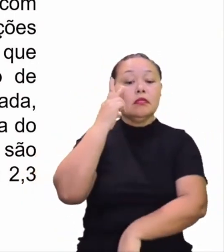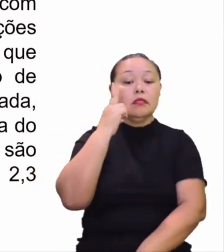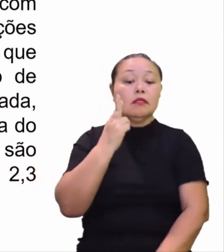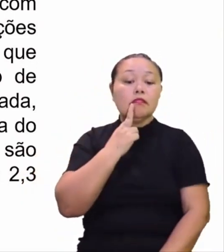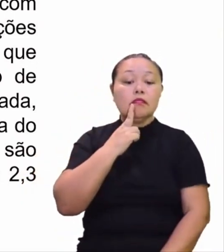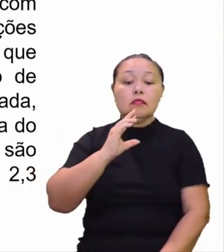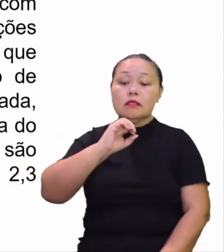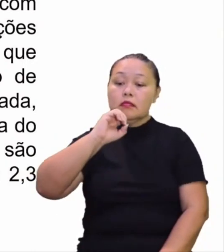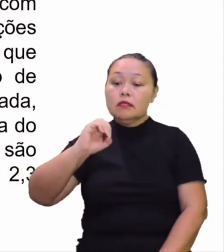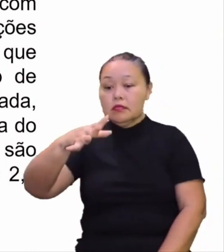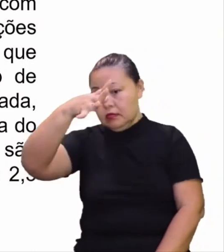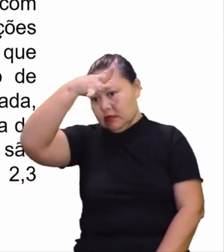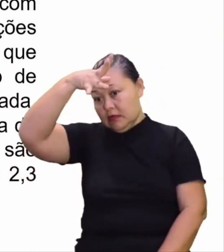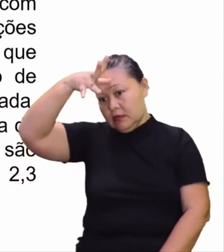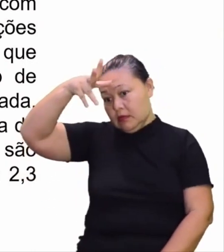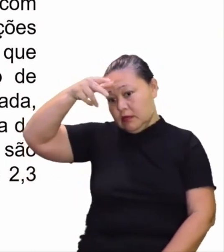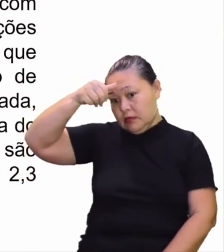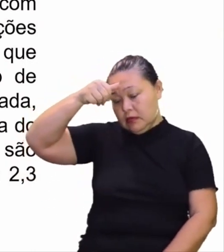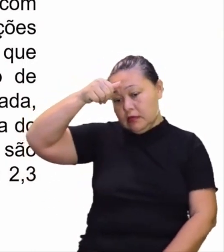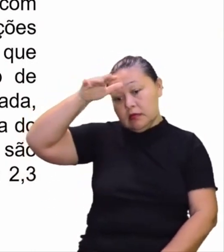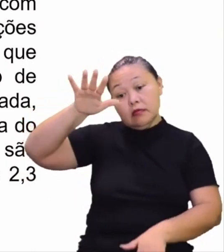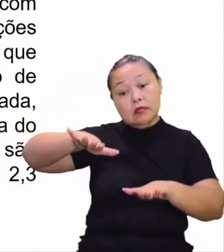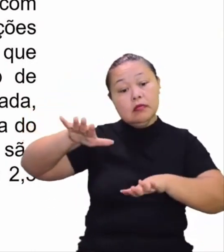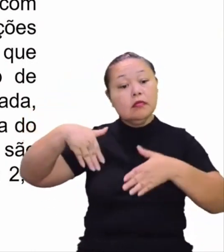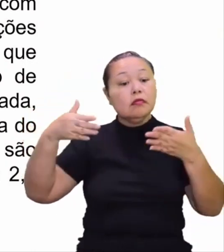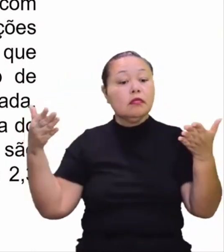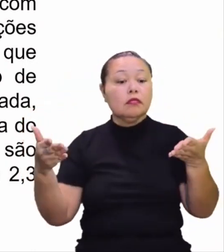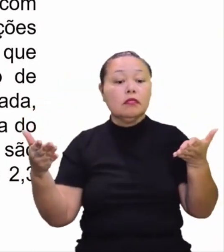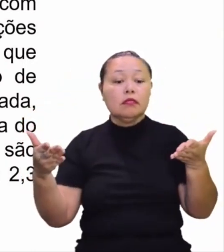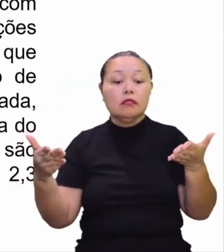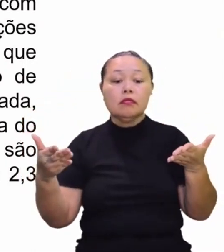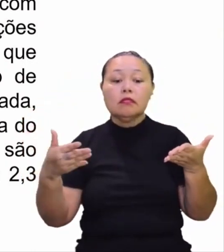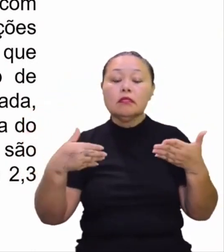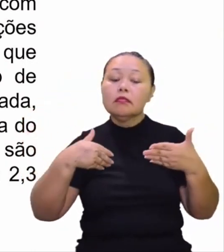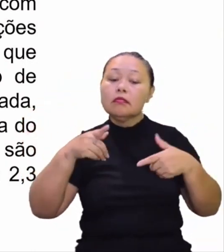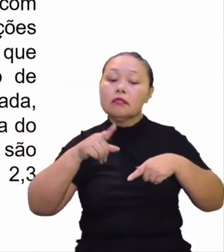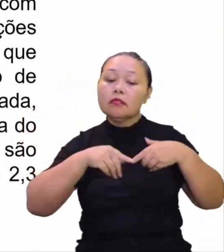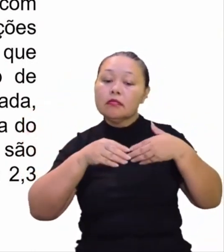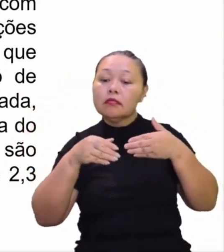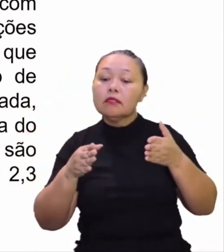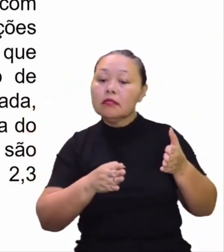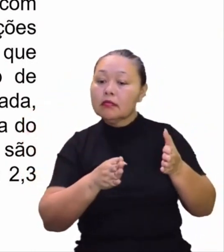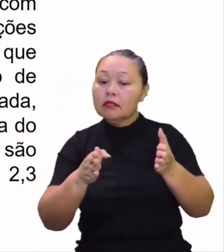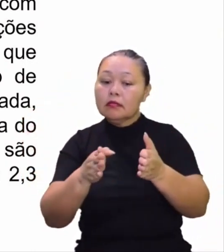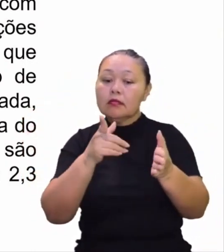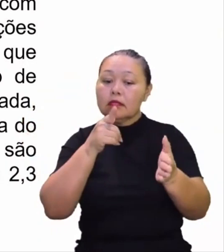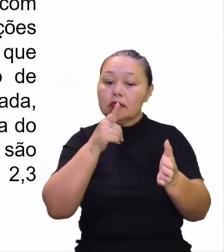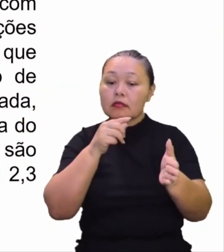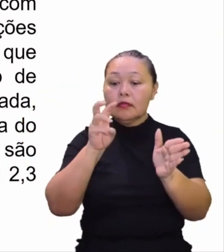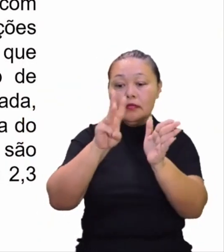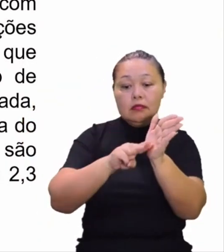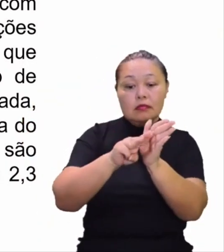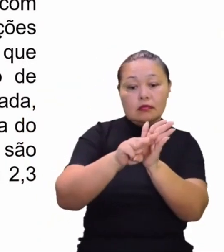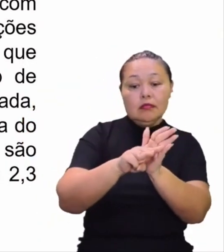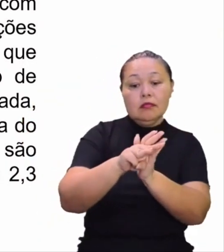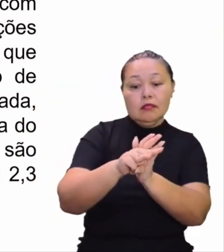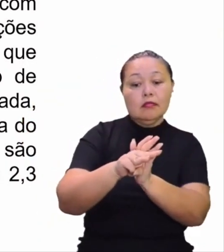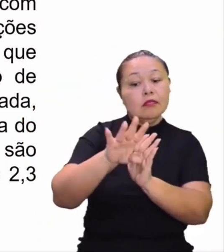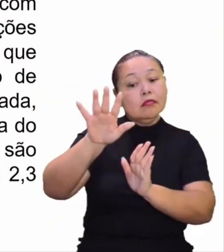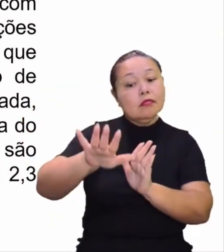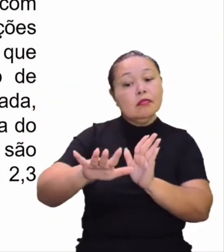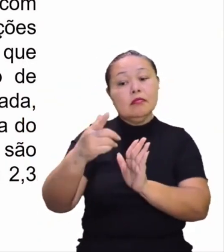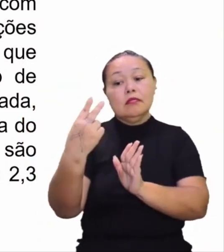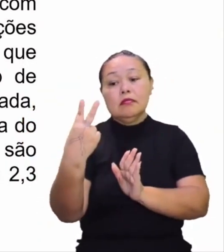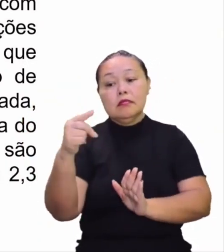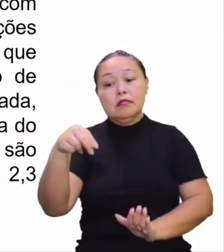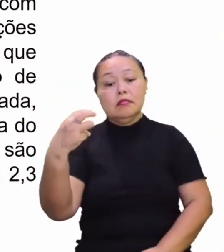Rondônia e oeste do Mato Grosso. Atualmente, são exportadas através da hidrovia do Madeira